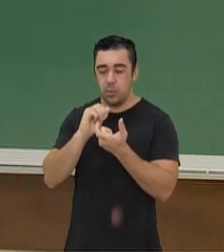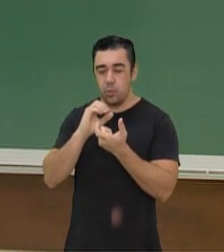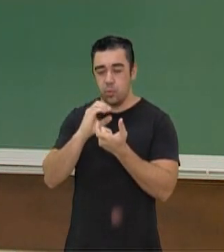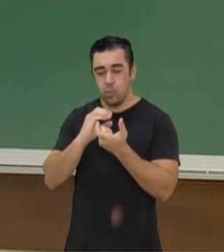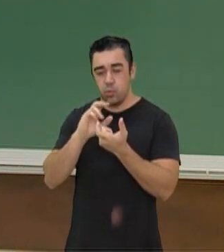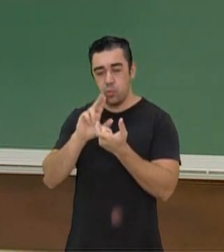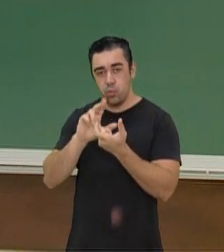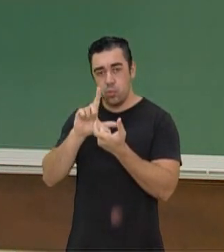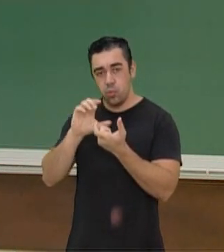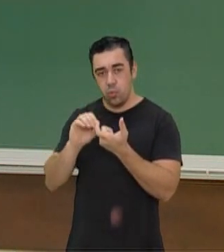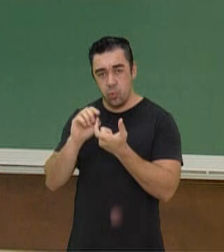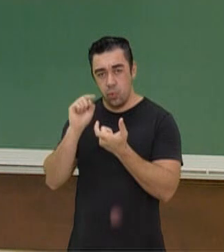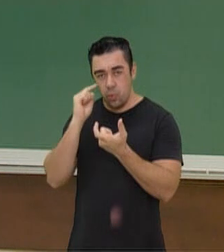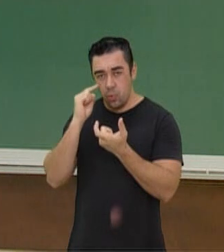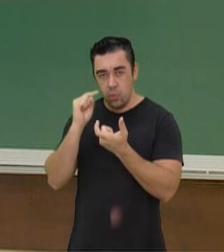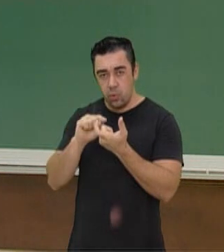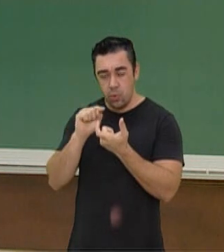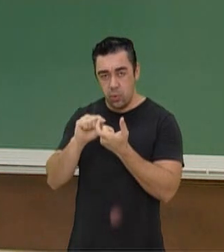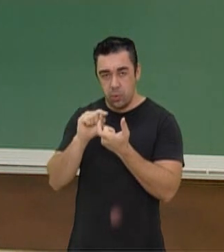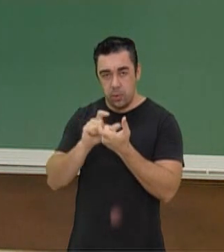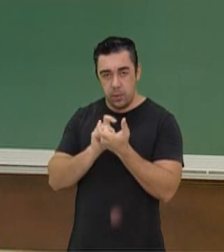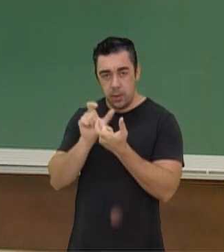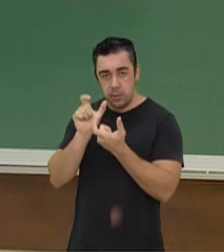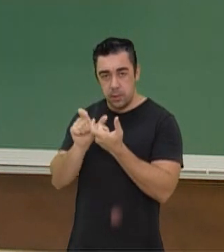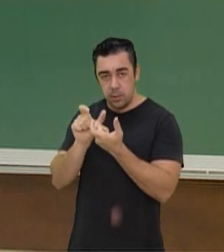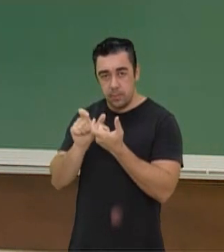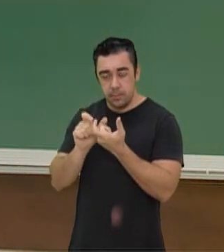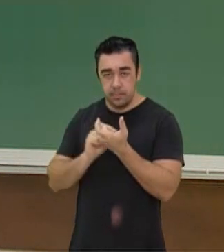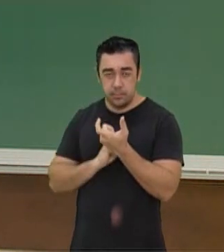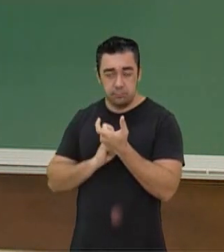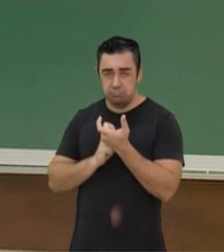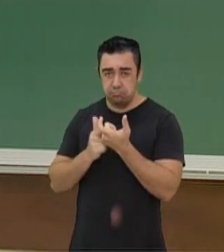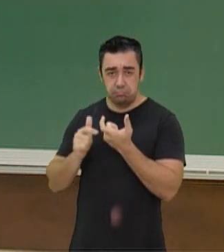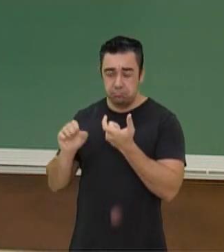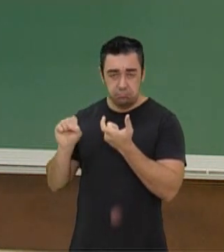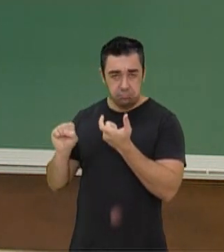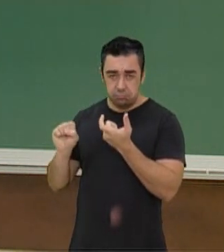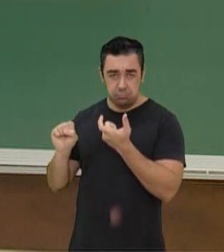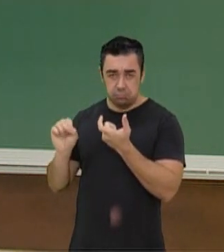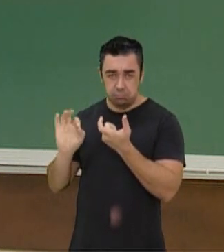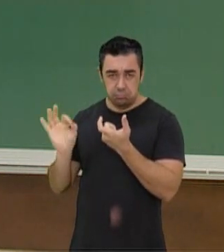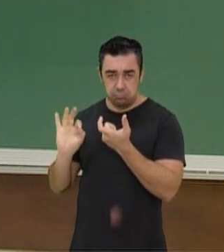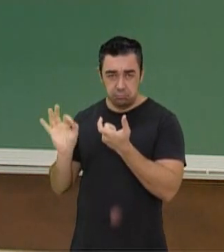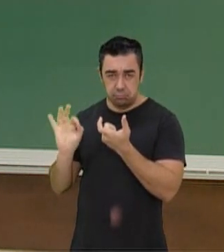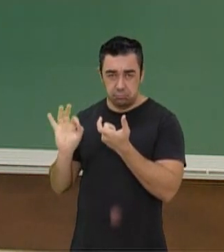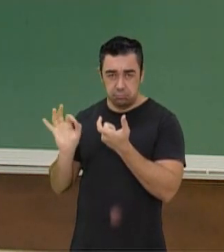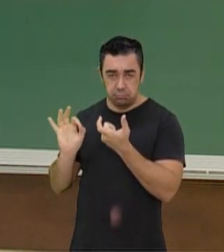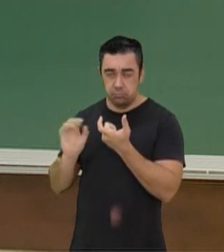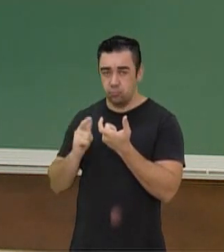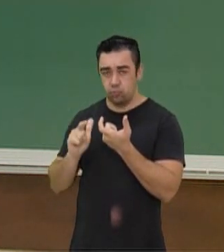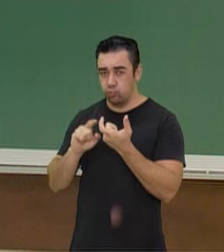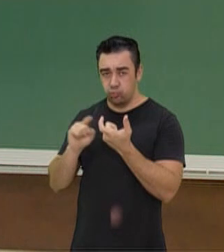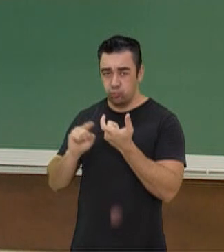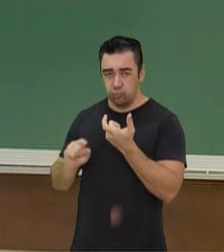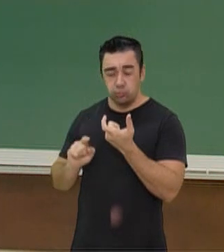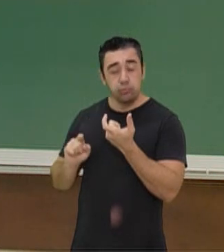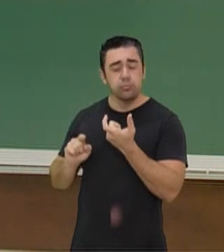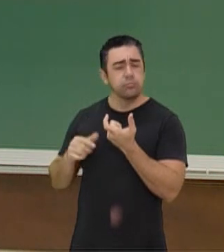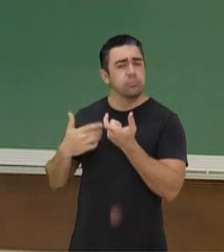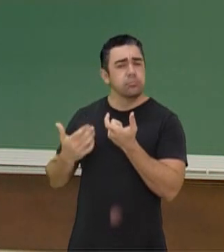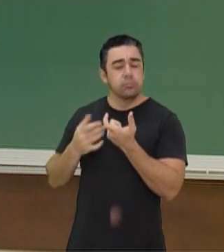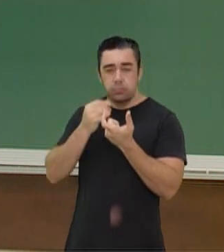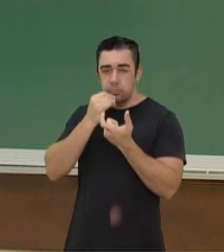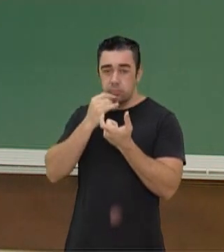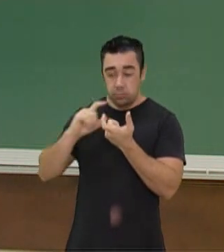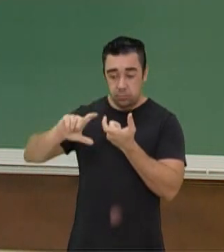verifica ali a escrita dele, perfeito? Bom, não tem S, certo? E não tem Z também. Então, quando eu